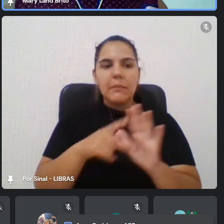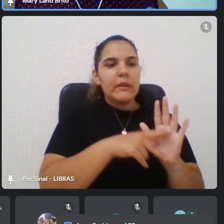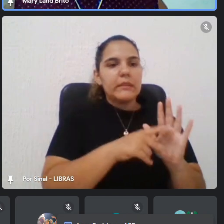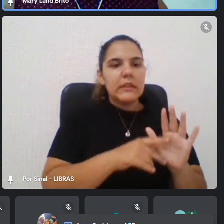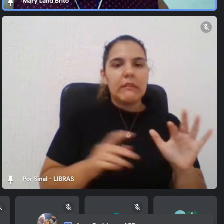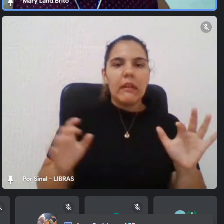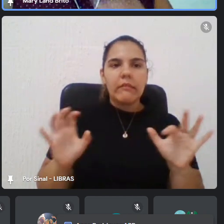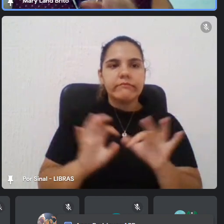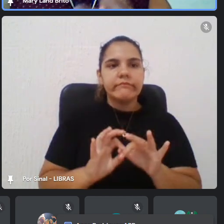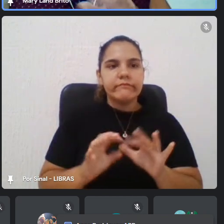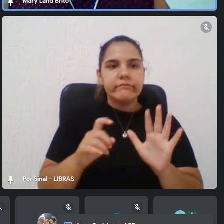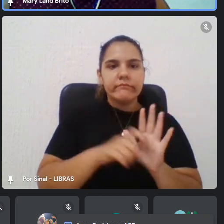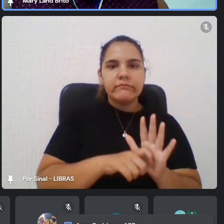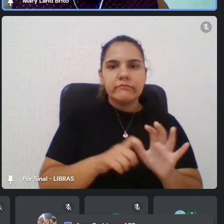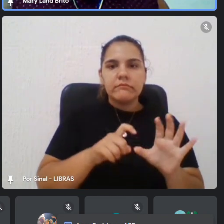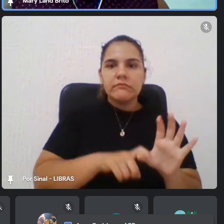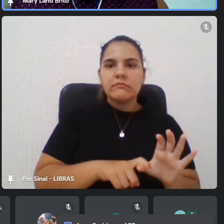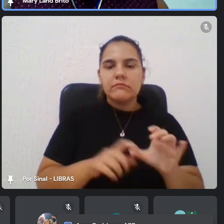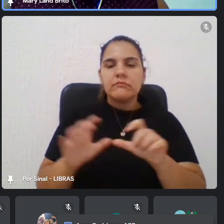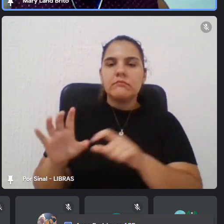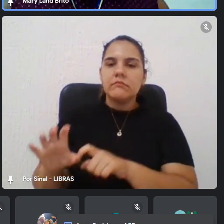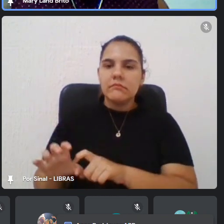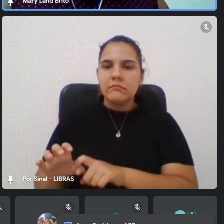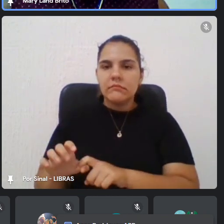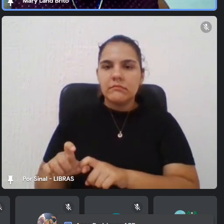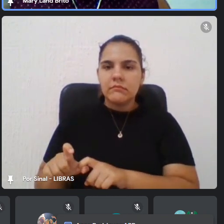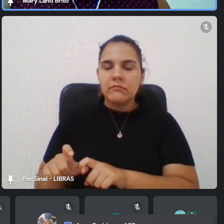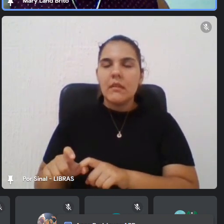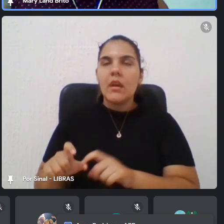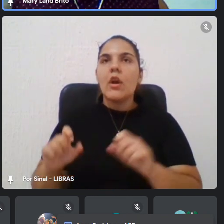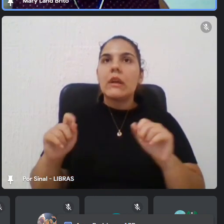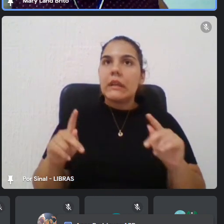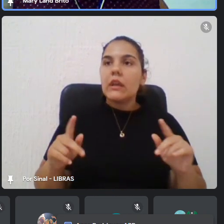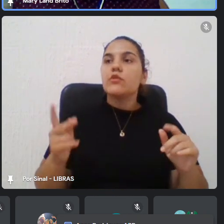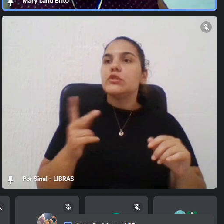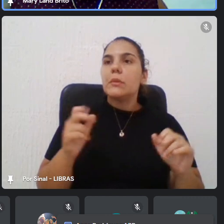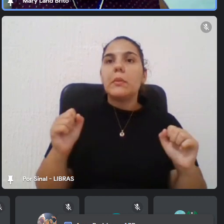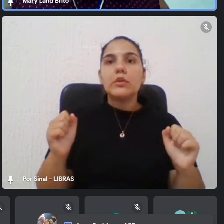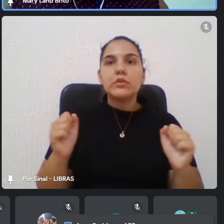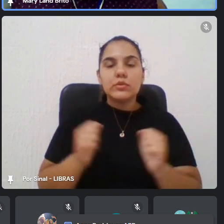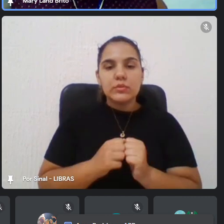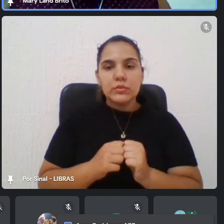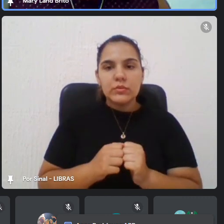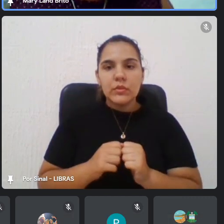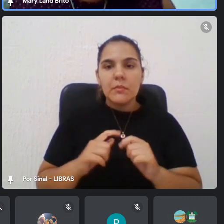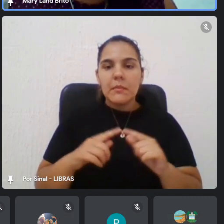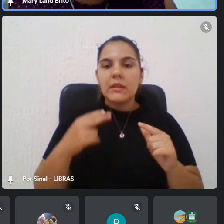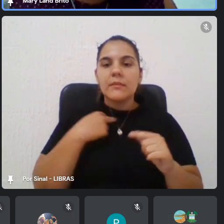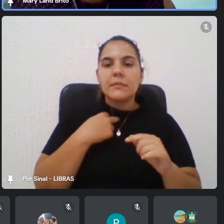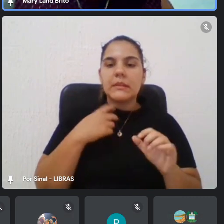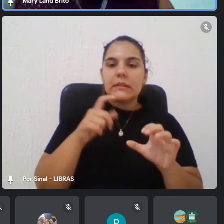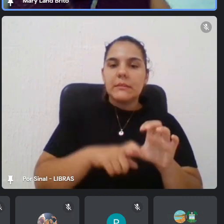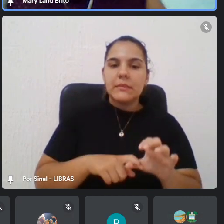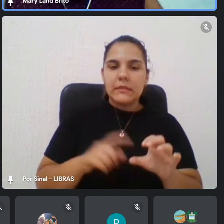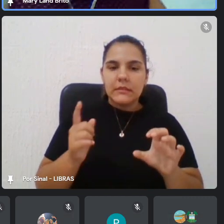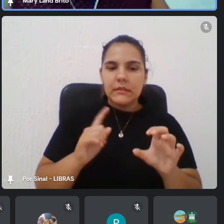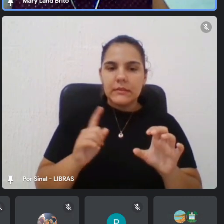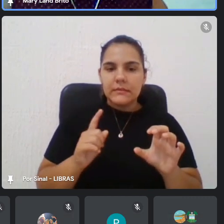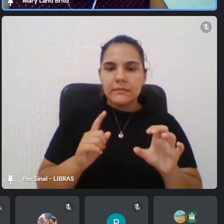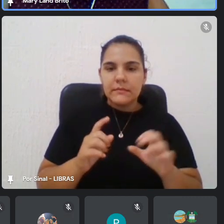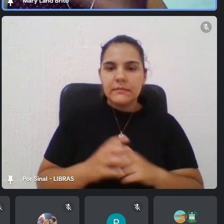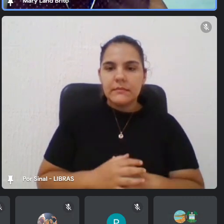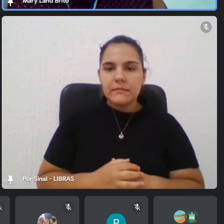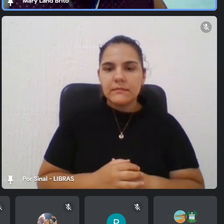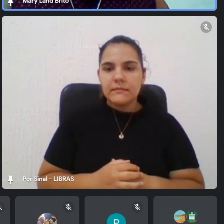podem se juntar, sabe que nem aqueles relacionamentos que a gente fala assim, olha, eu não quero a metade da laranja, eu quero a laranja inteira, porque eu sou uma laranja